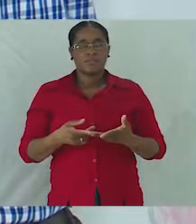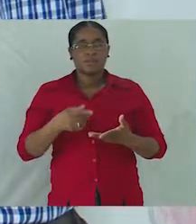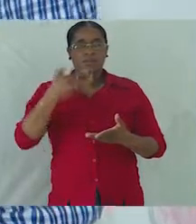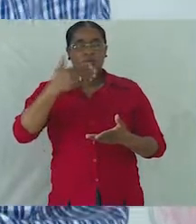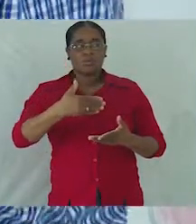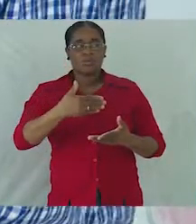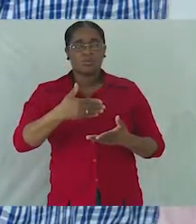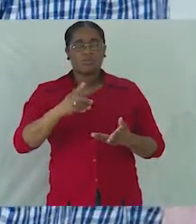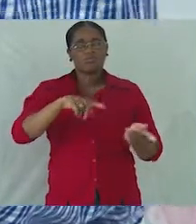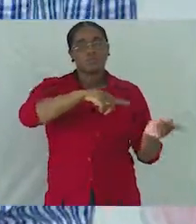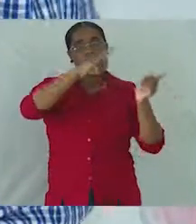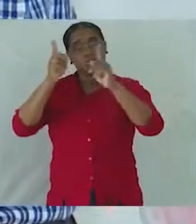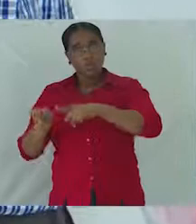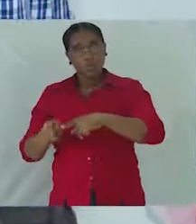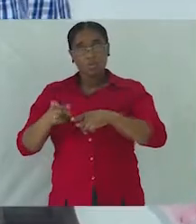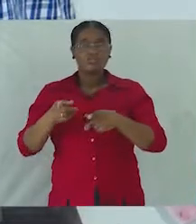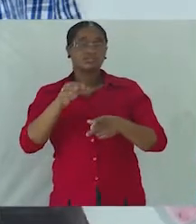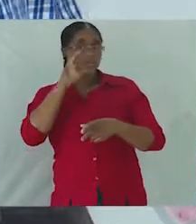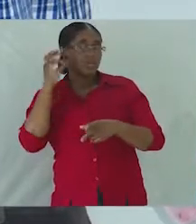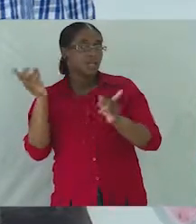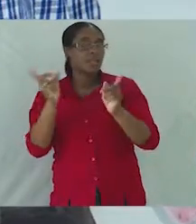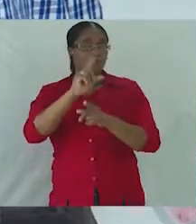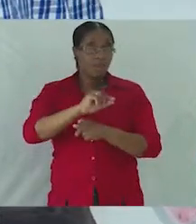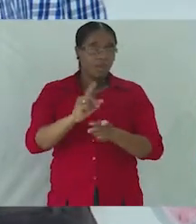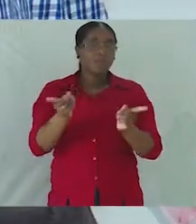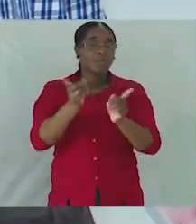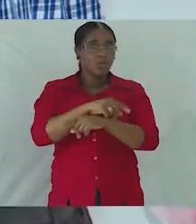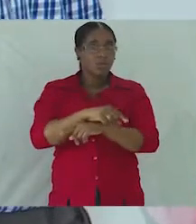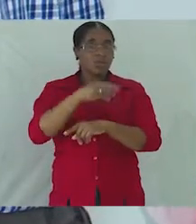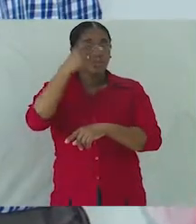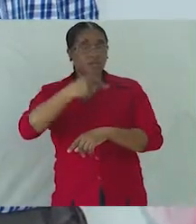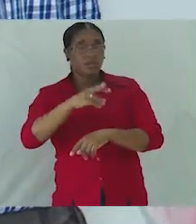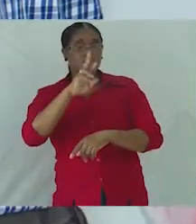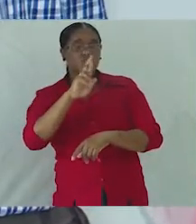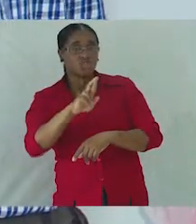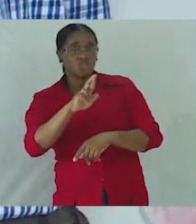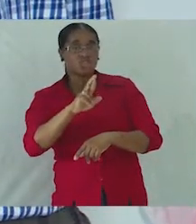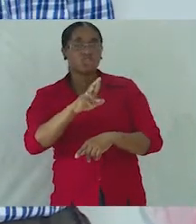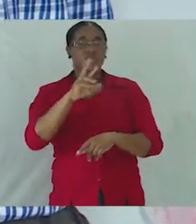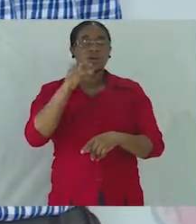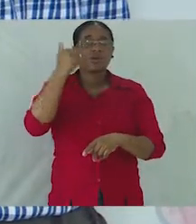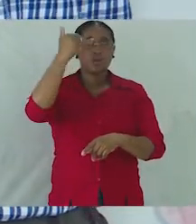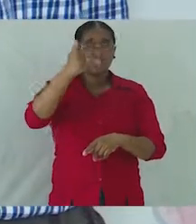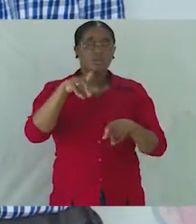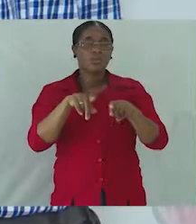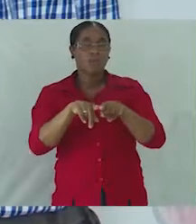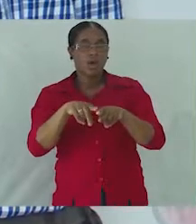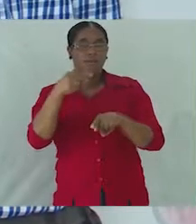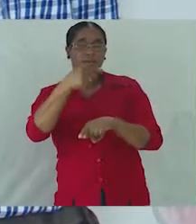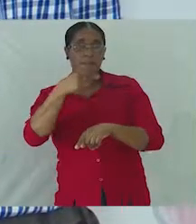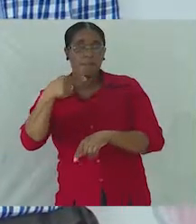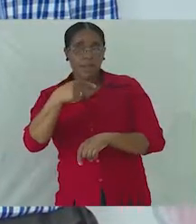1. Mudando de membro, mudamos de sinal. Ficamos com x ao quadrado é igual a